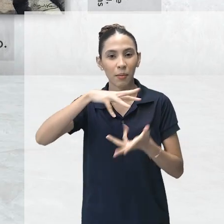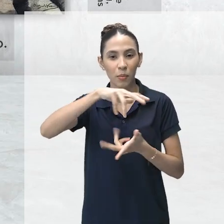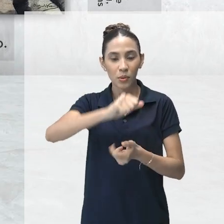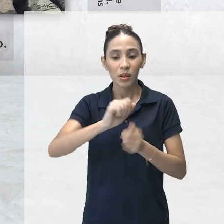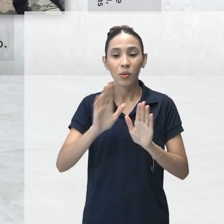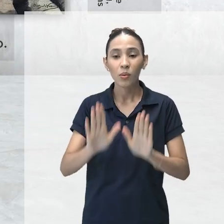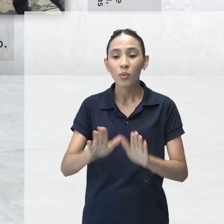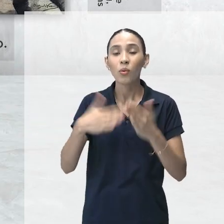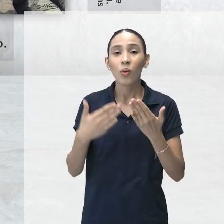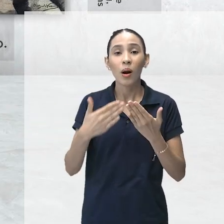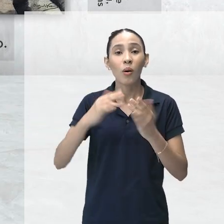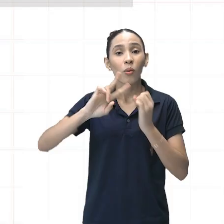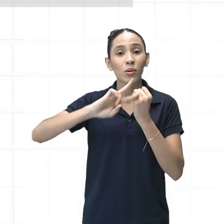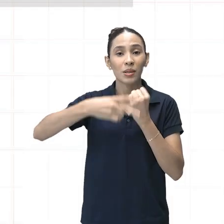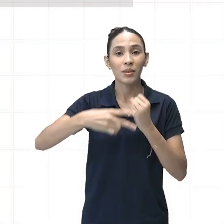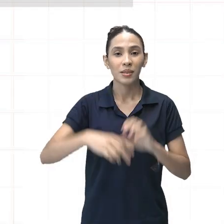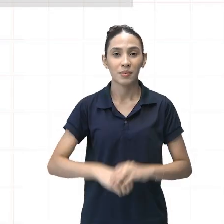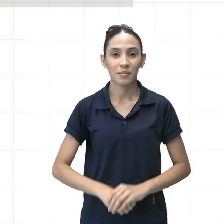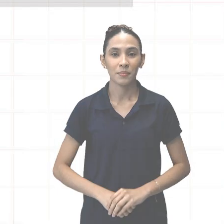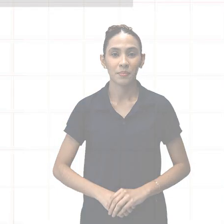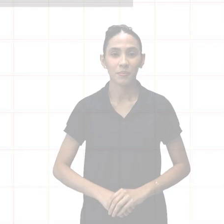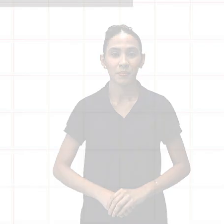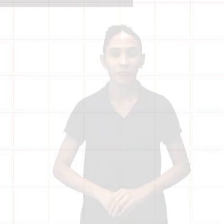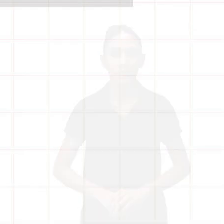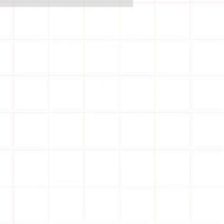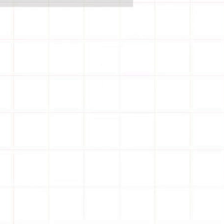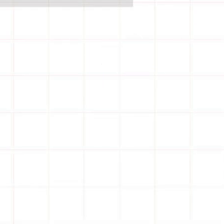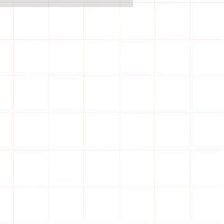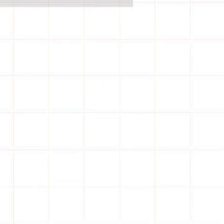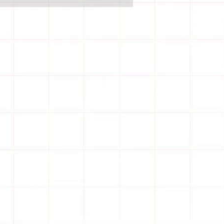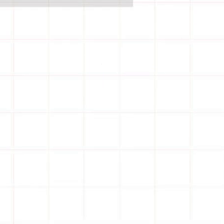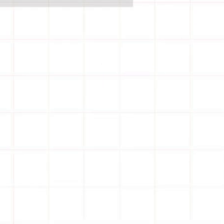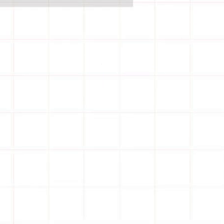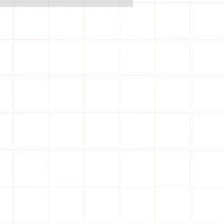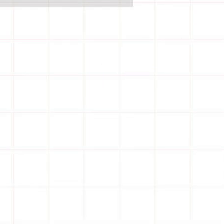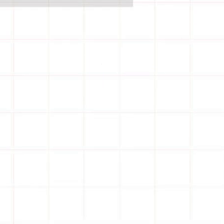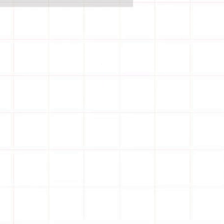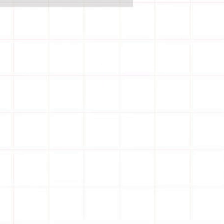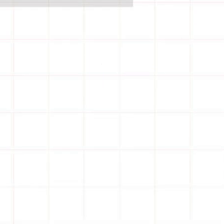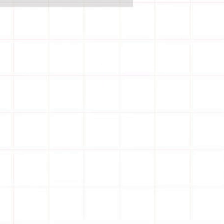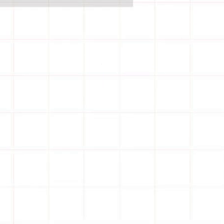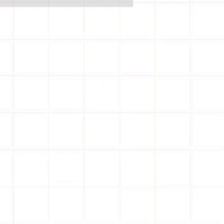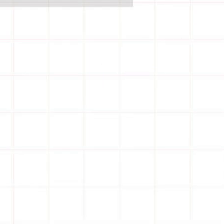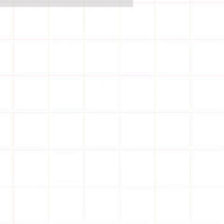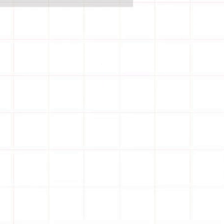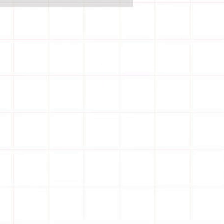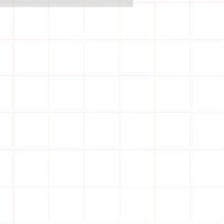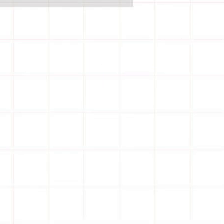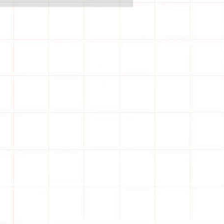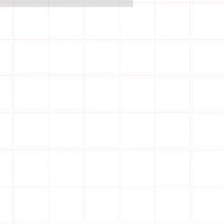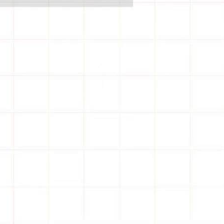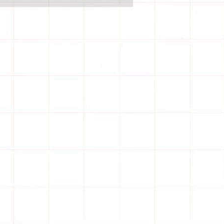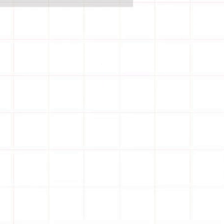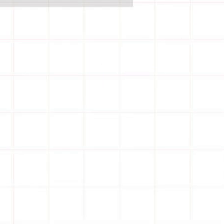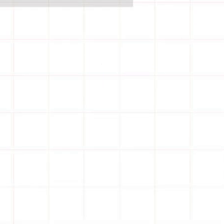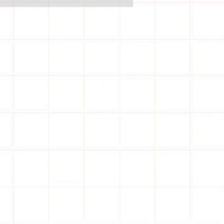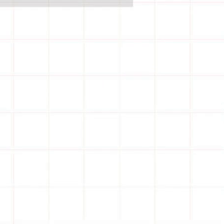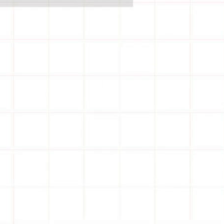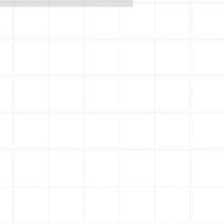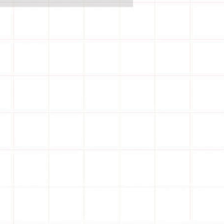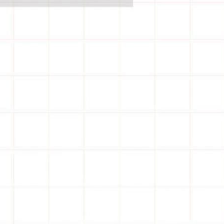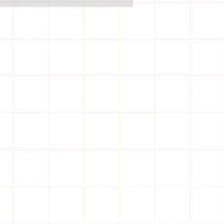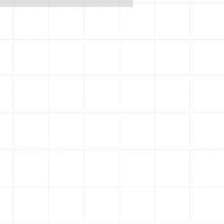comigo. Quais serão as consequências? Temos Áustria-Hungria, que vai declarar guerra à